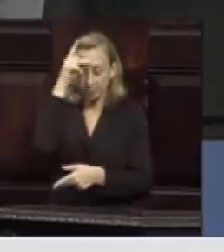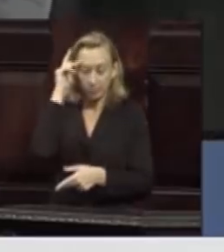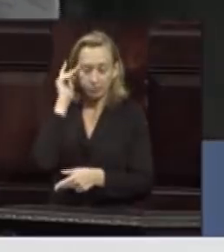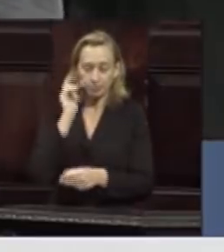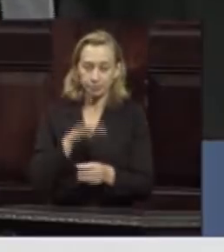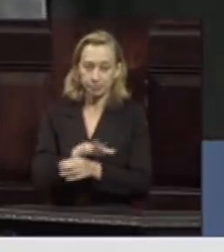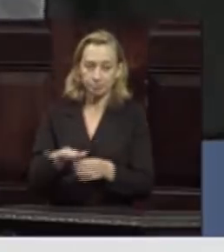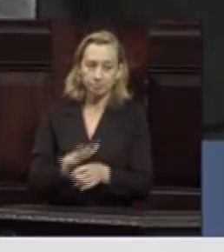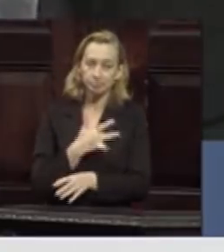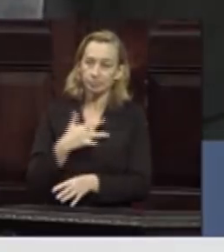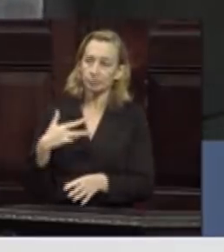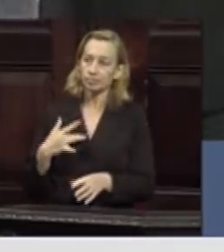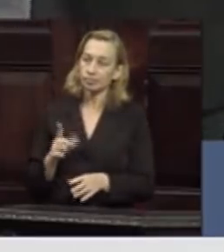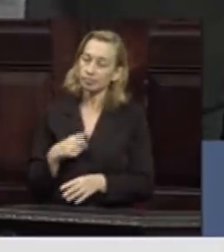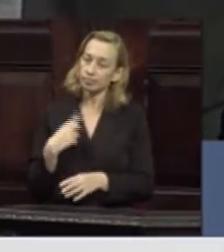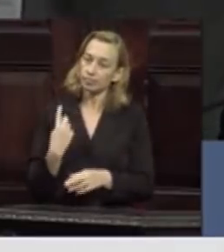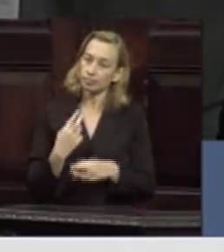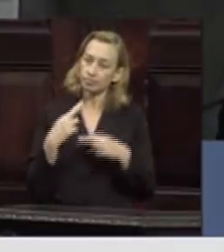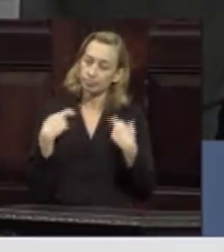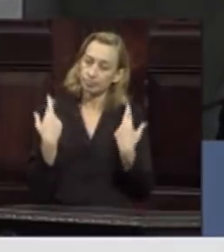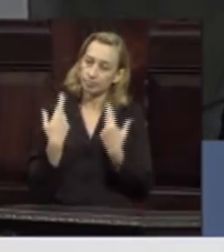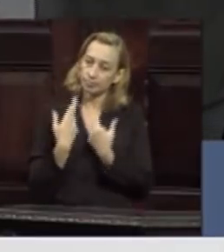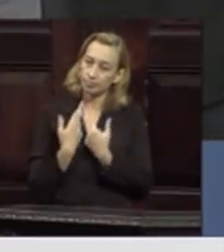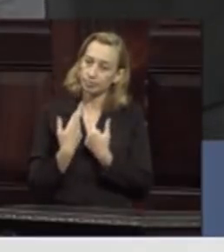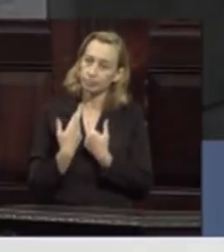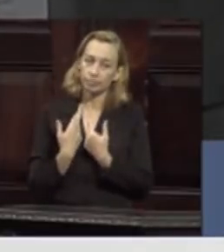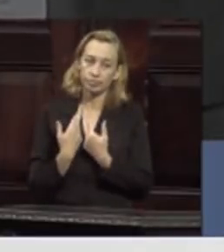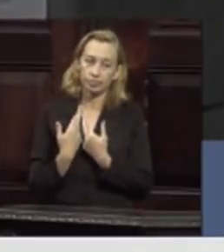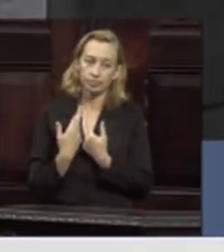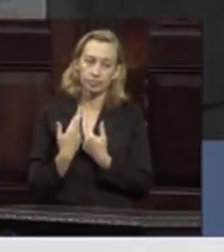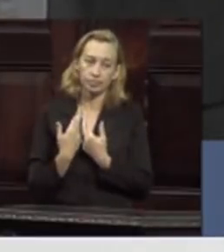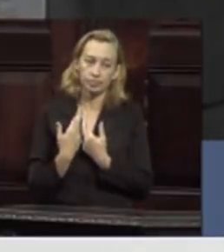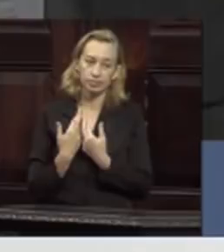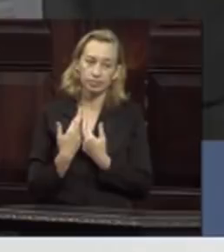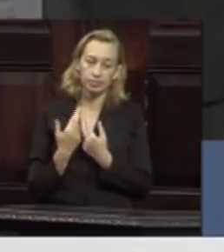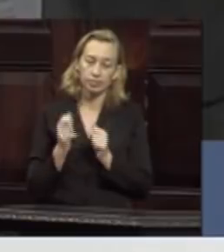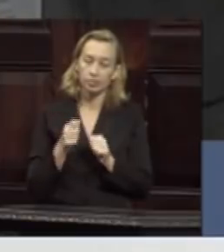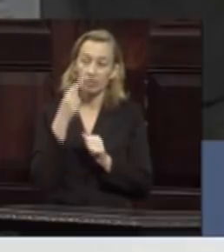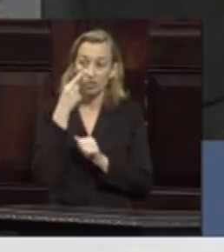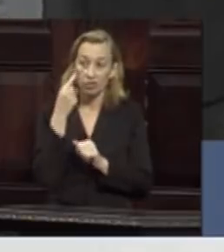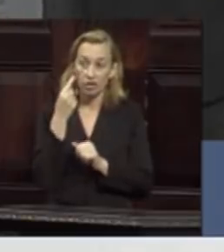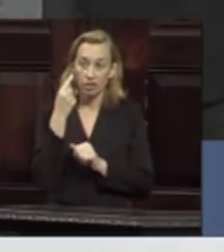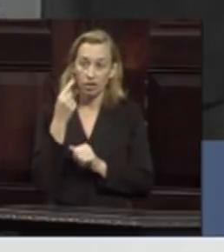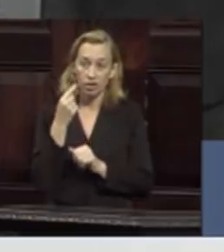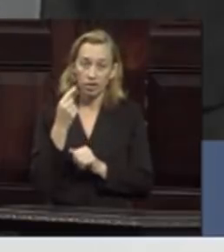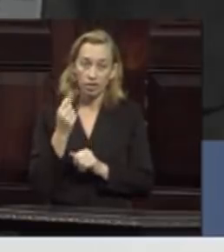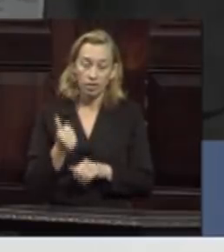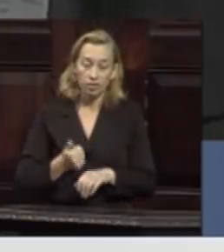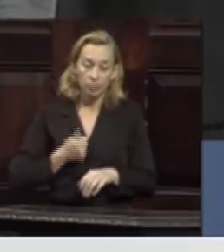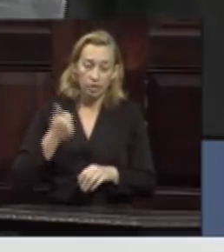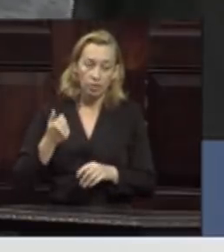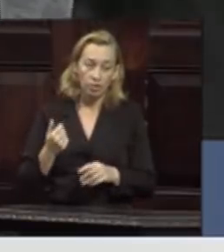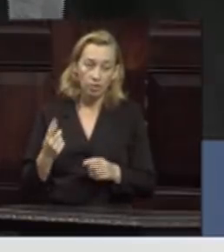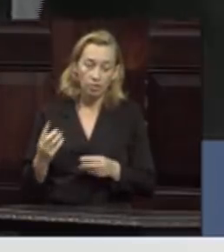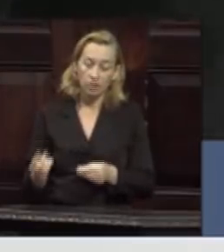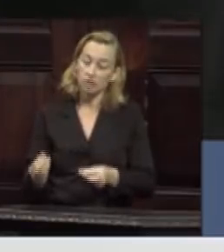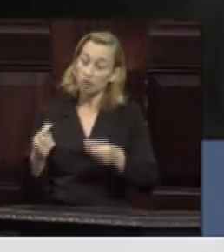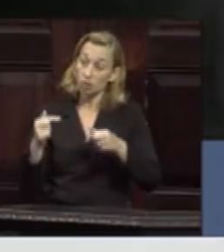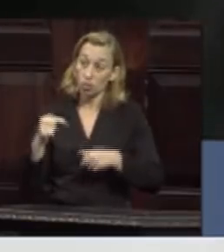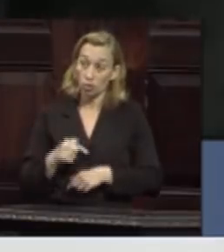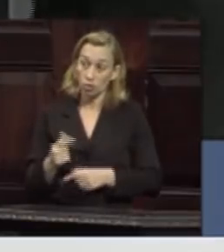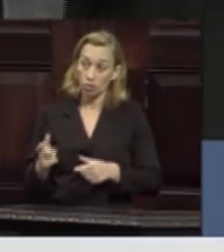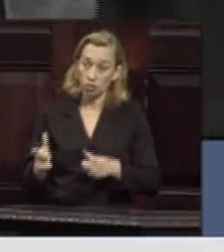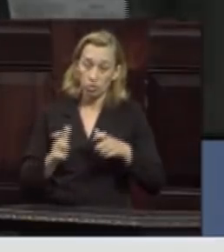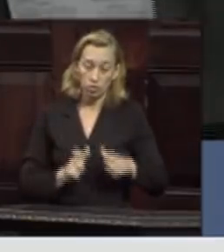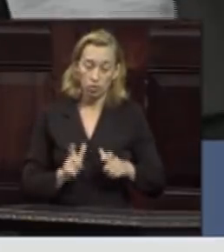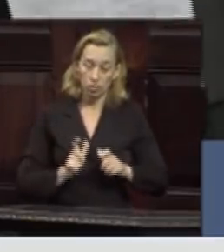gente socialize a informação e possa trazer o plano aqui a plenário, ainda em tempo de